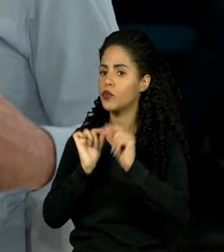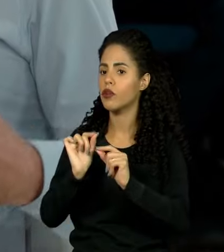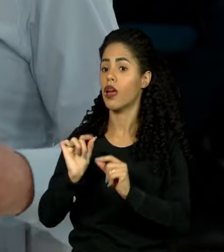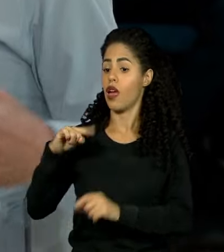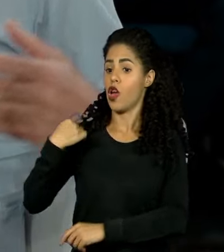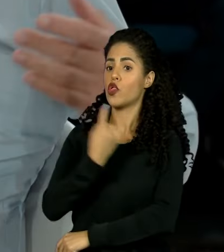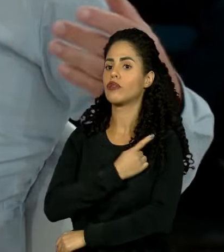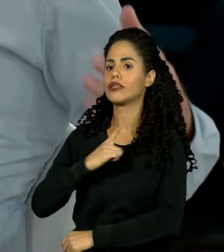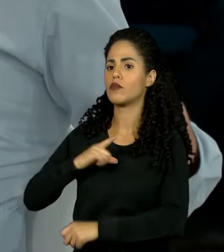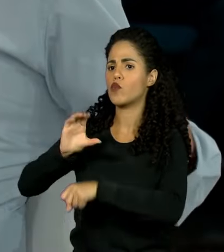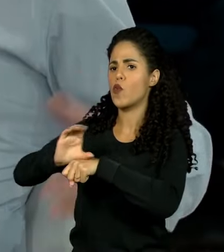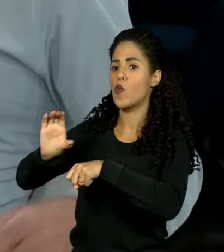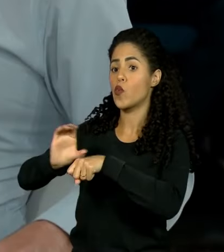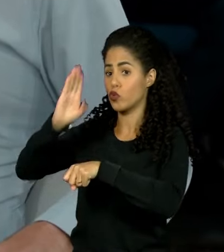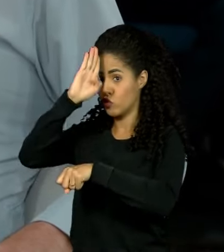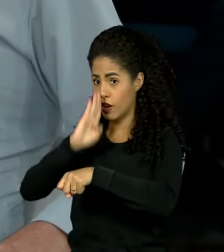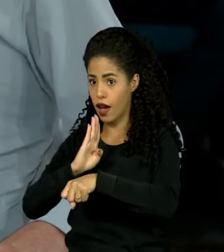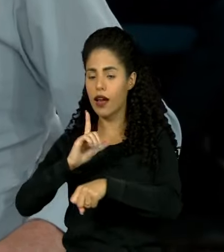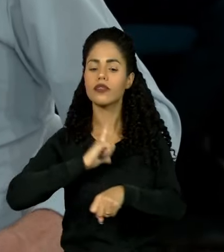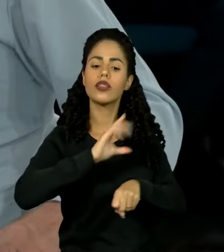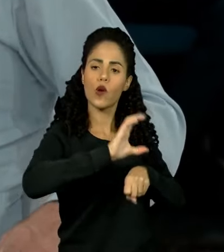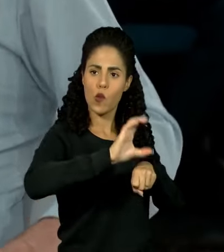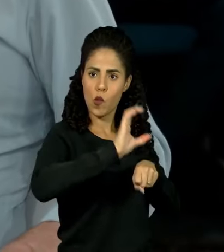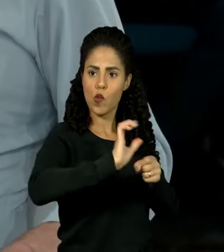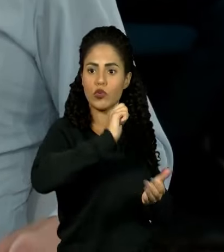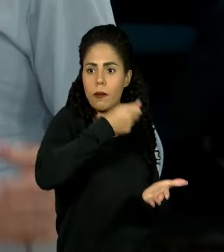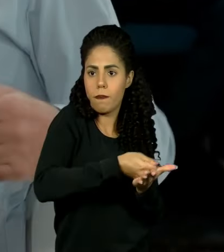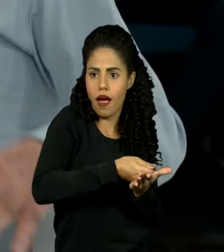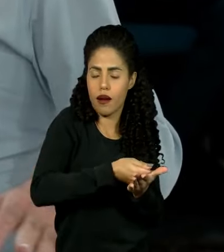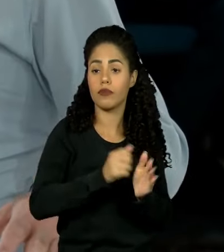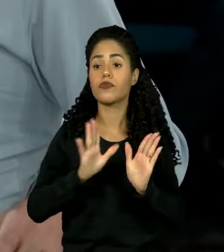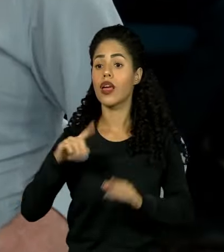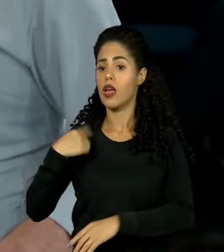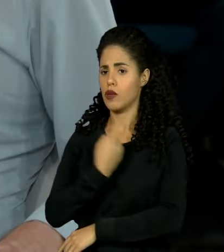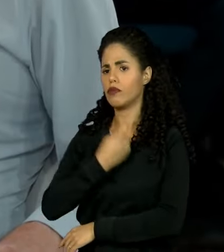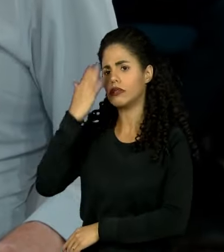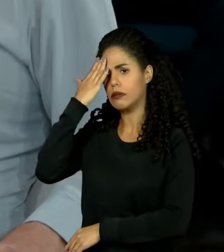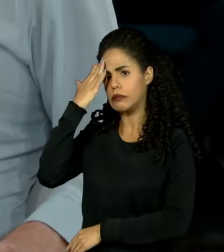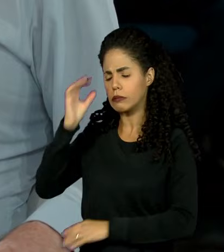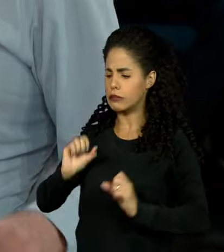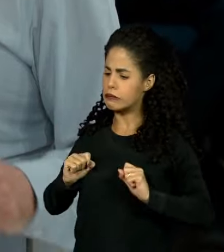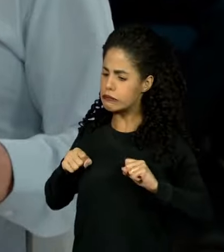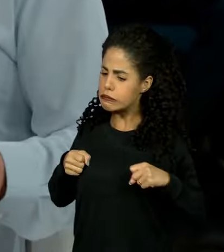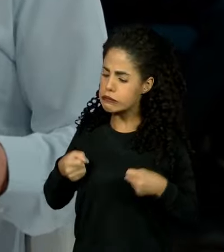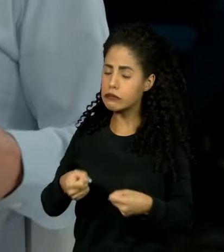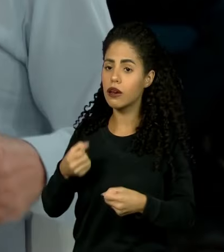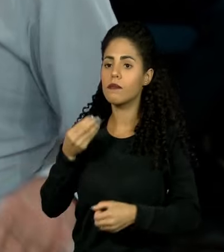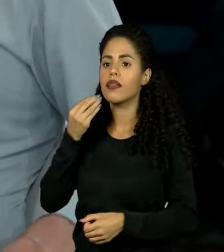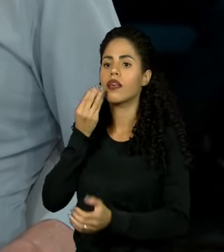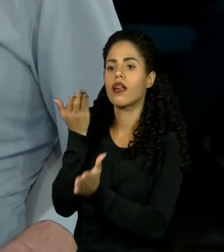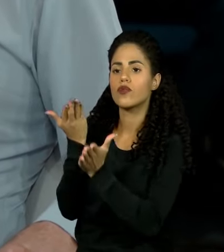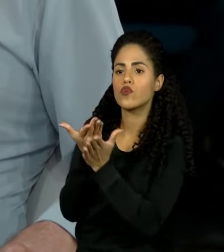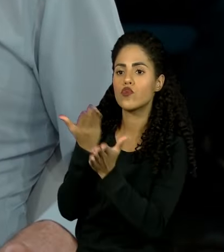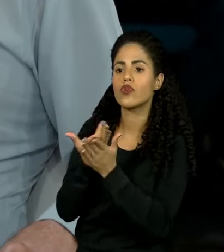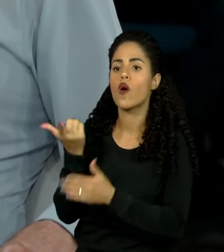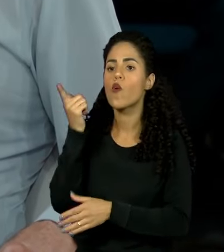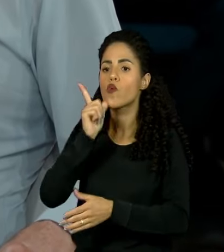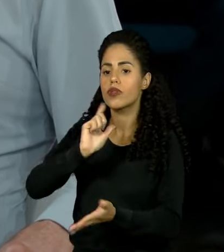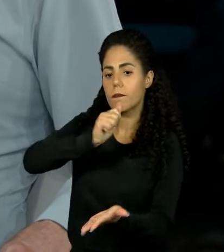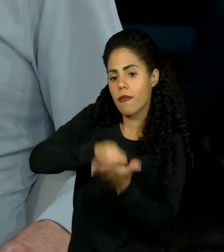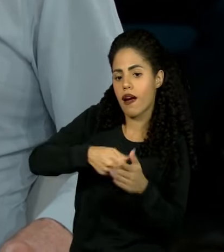temos vários cursos gratuitos mas temos alguns que são pagos e nós sabemos o esforço que a pessoa faz para para conseguir pagar